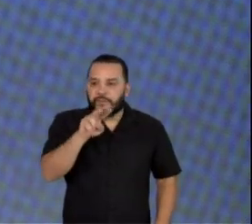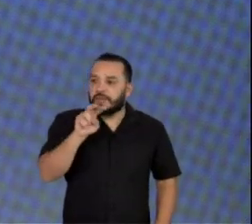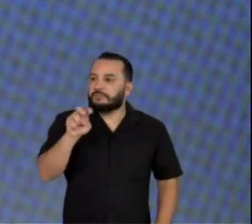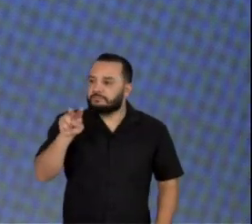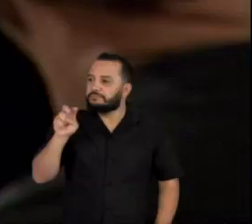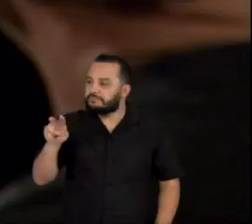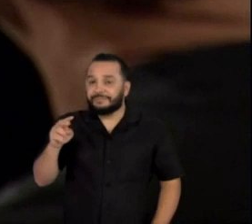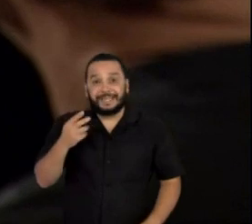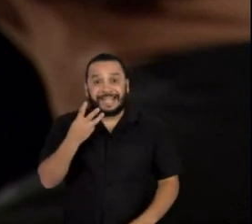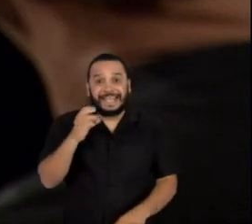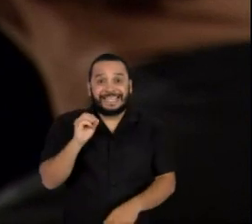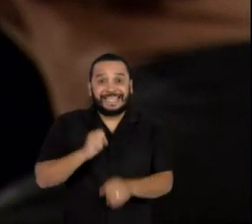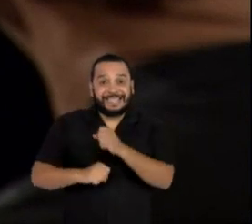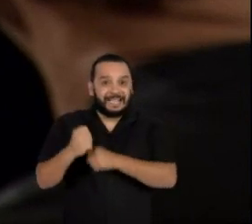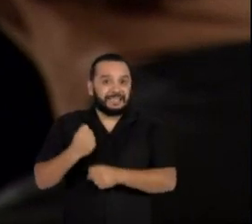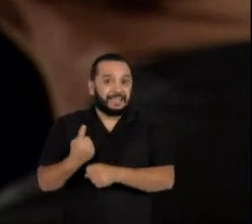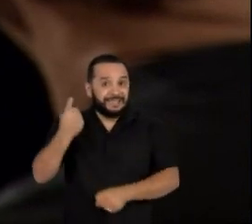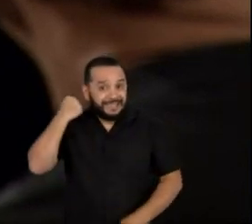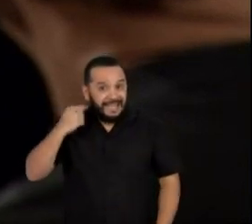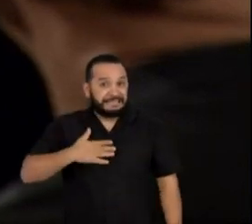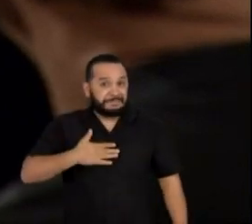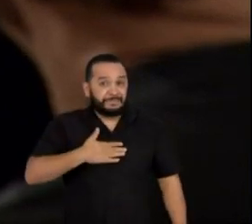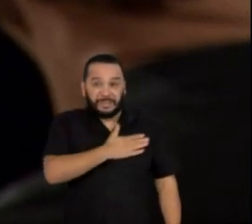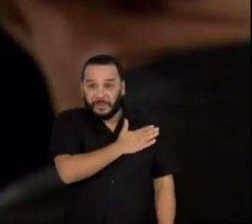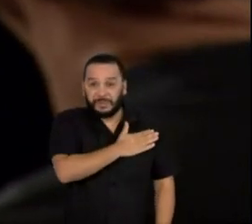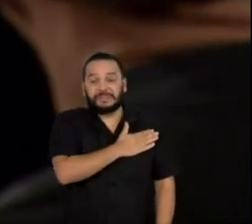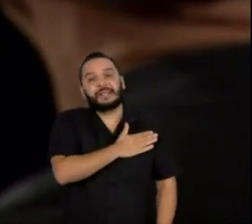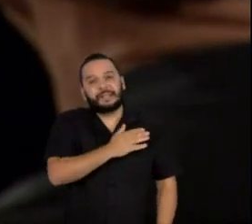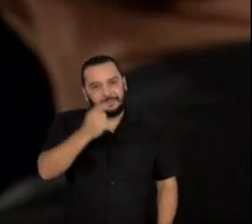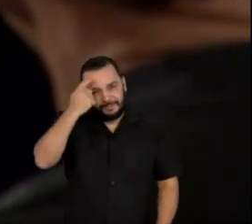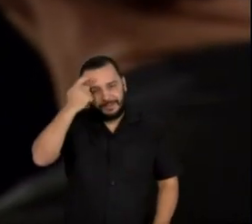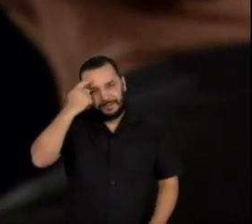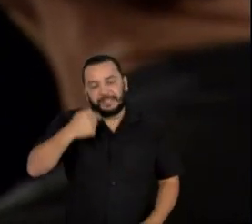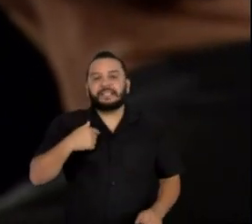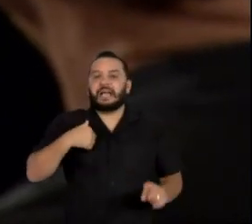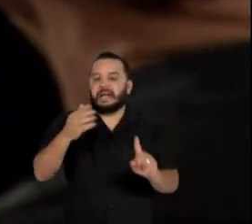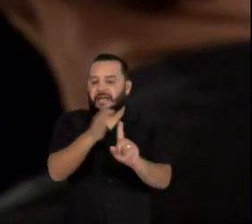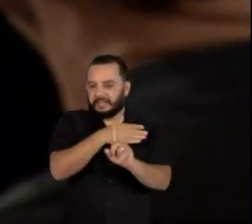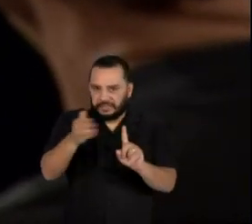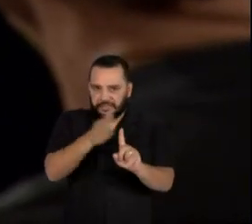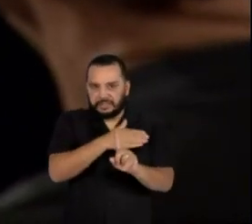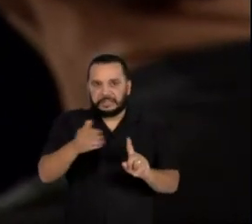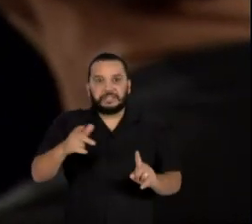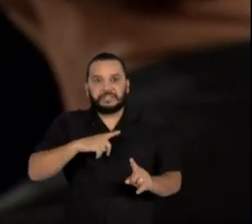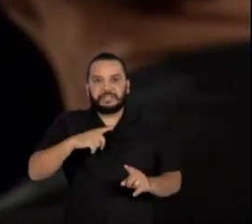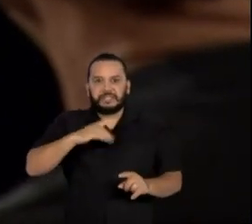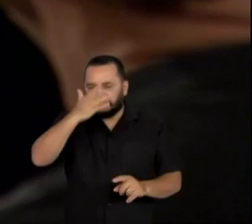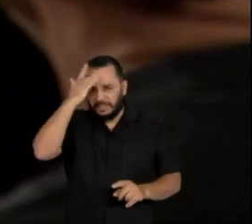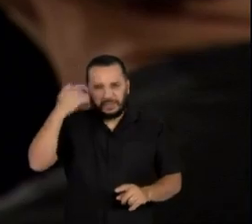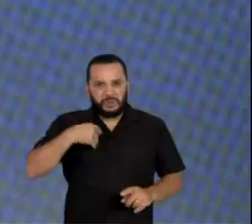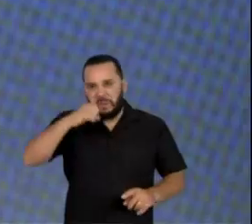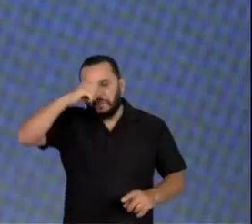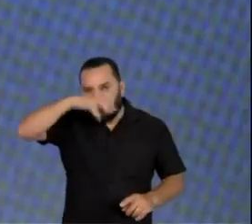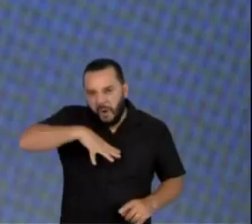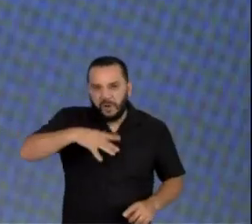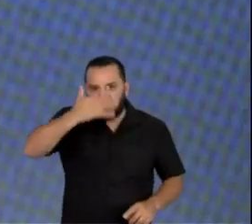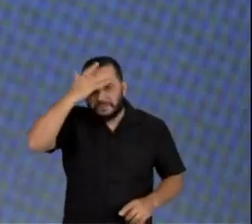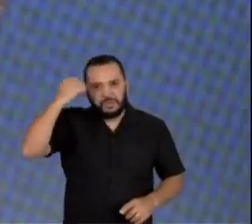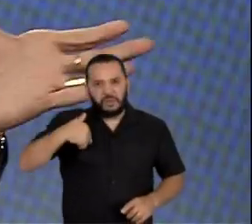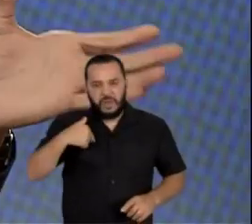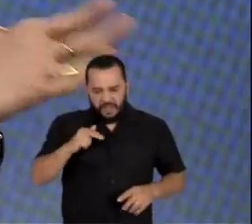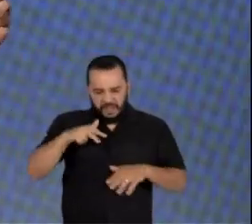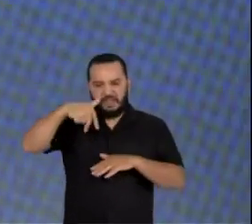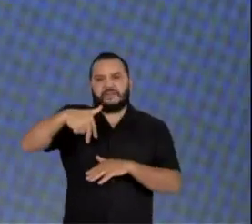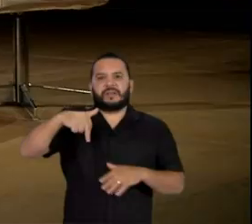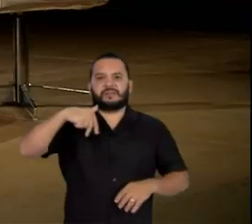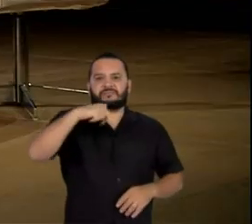Mas há 30 anos atrás, se hoje ainda é agredido, imagina 30 anos atrás. Então, tinham reações na plateia. Tinha gente que levantava